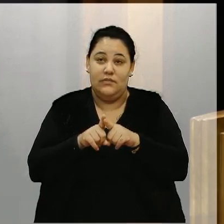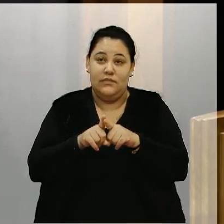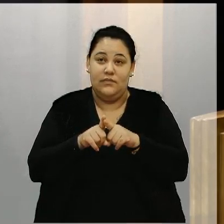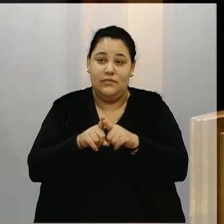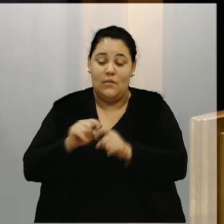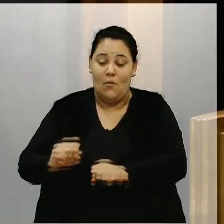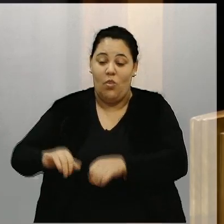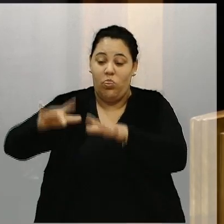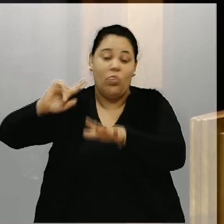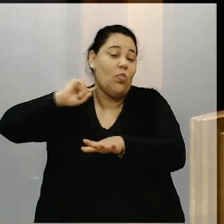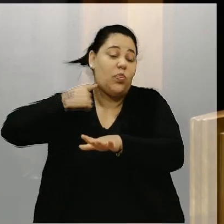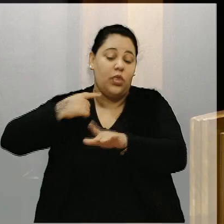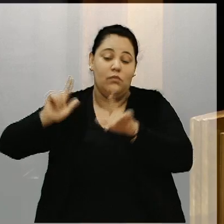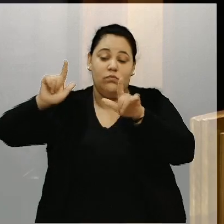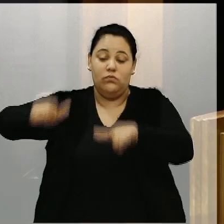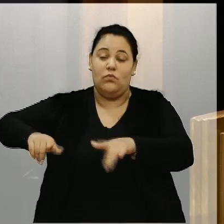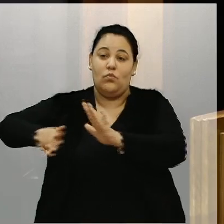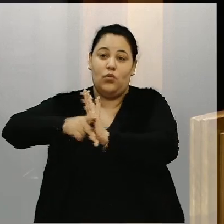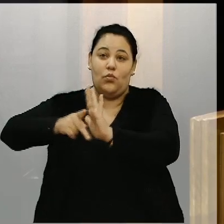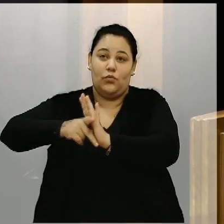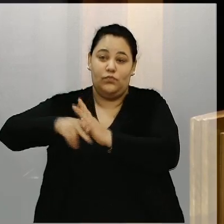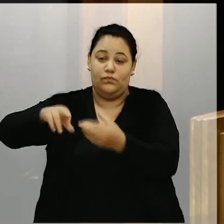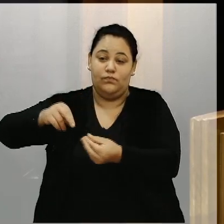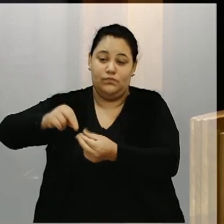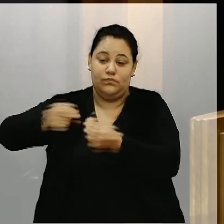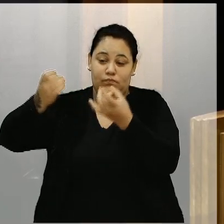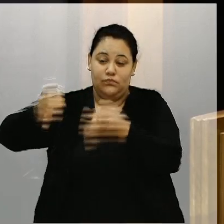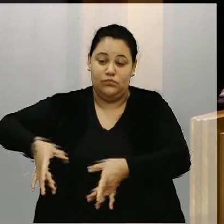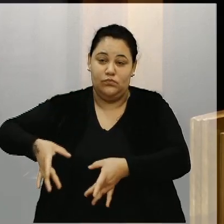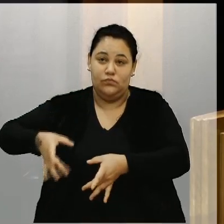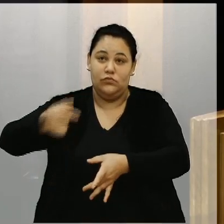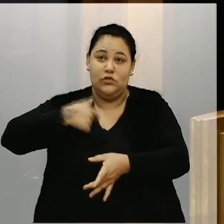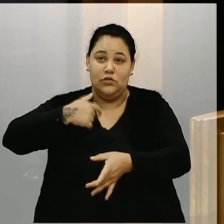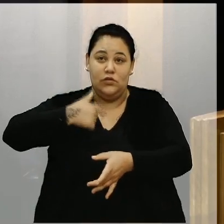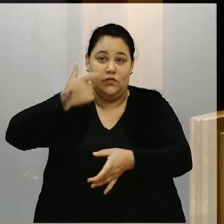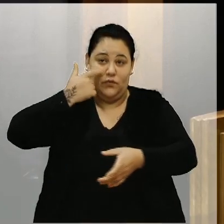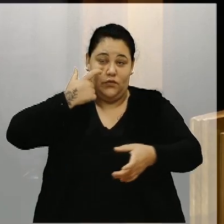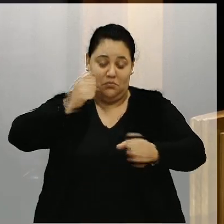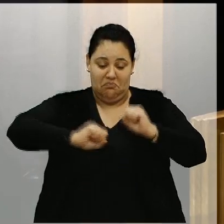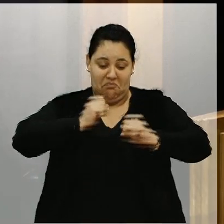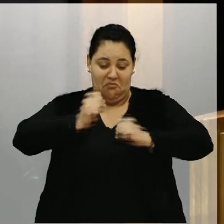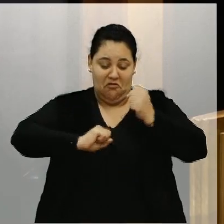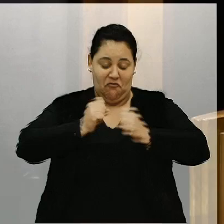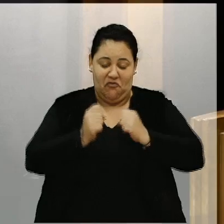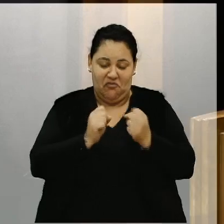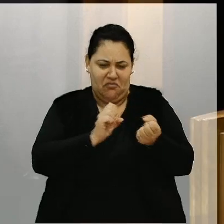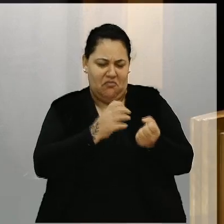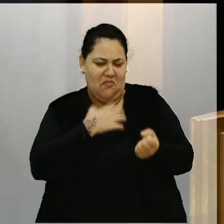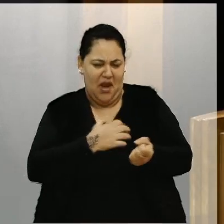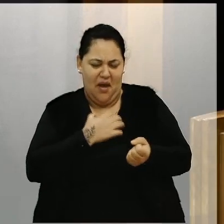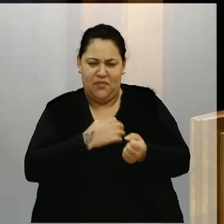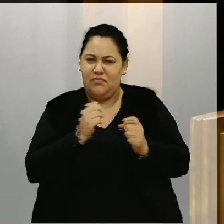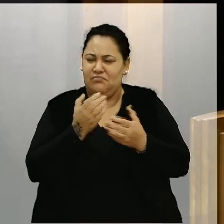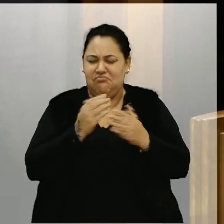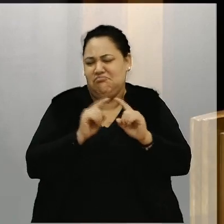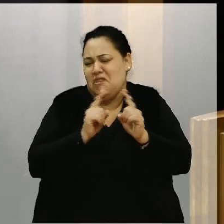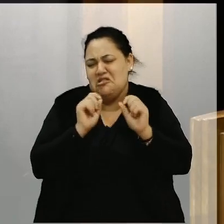lixo. Eu senti ele um pouco alterado, nervoso, brabo, mas tudo bem, vamos